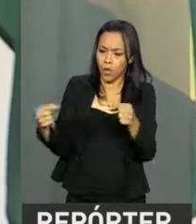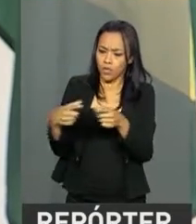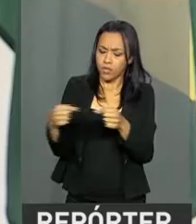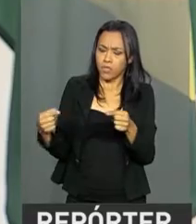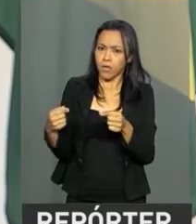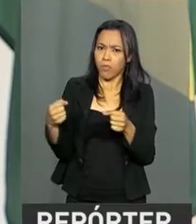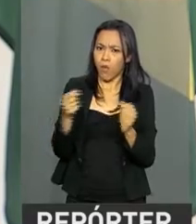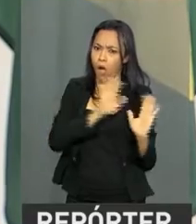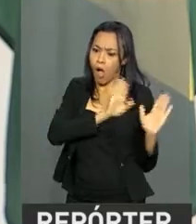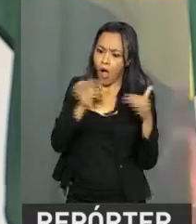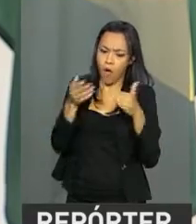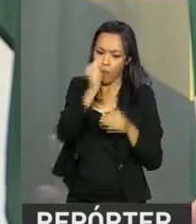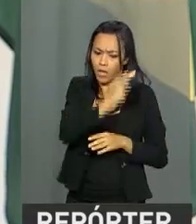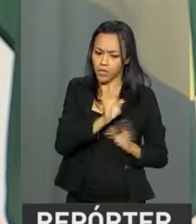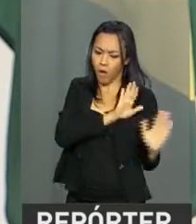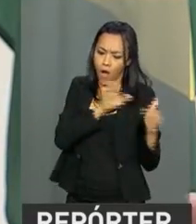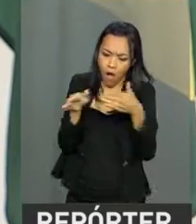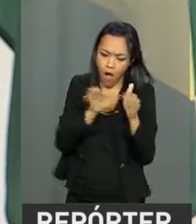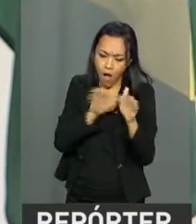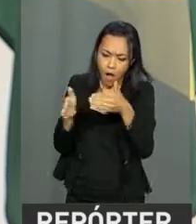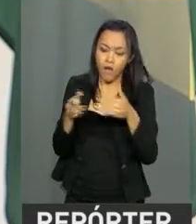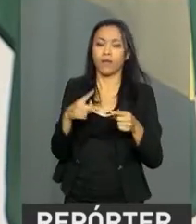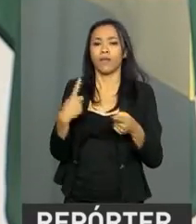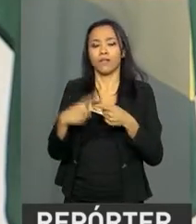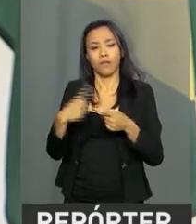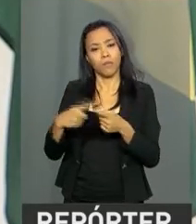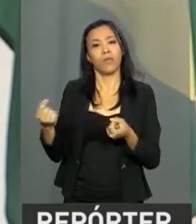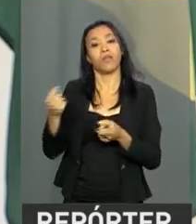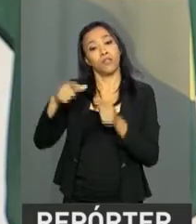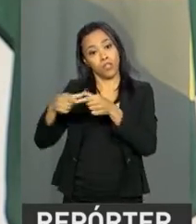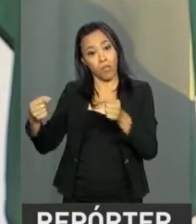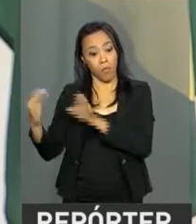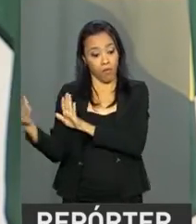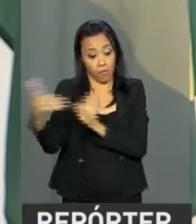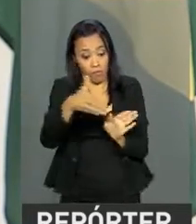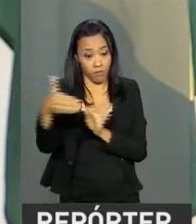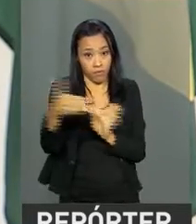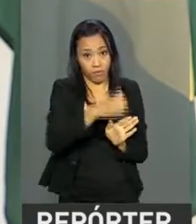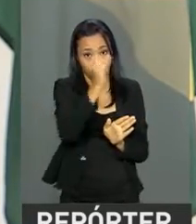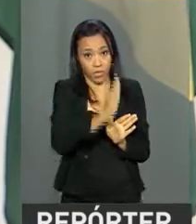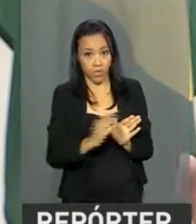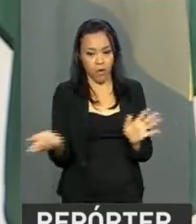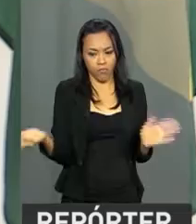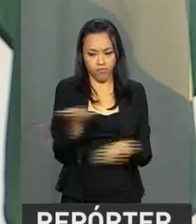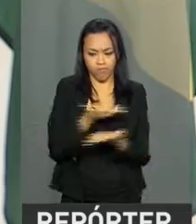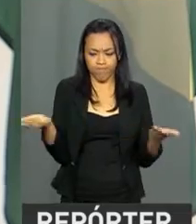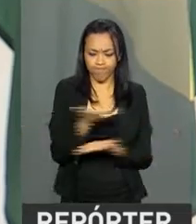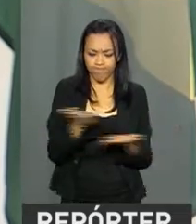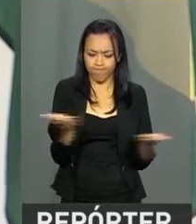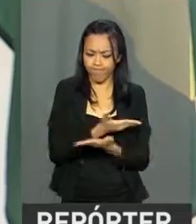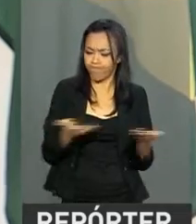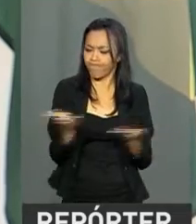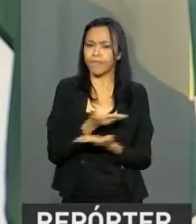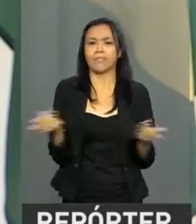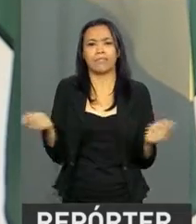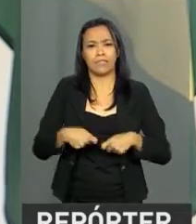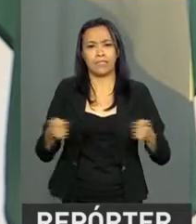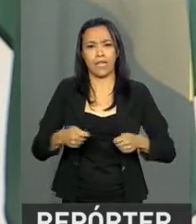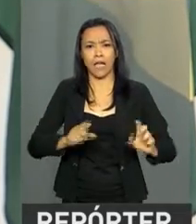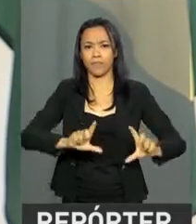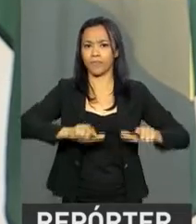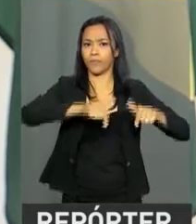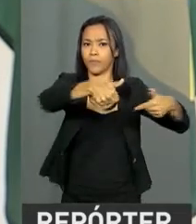governo brasileiro e o Brasil no centro das atenções do governo japonês, você consiga revitalizar certas áreas